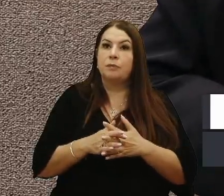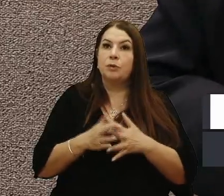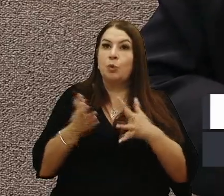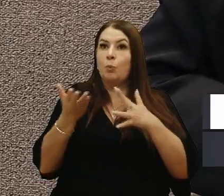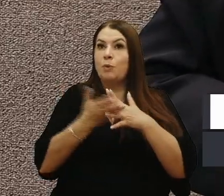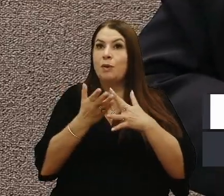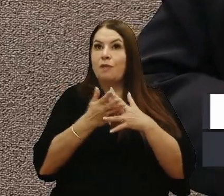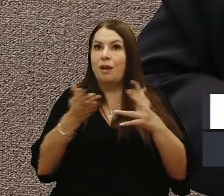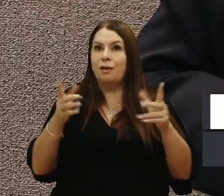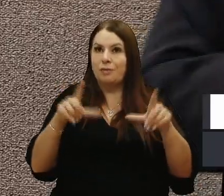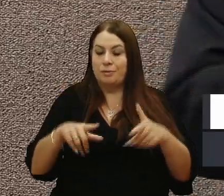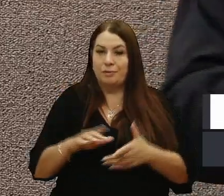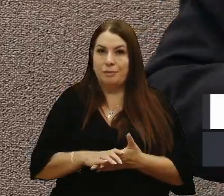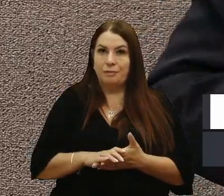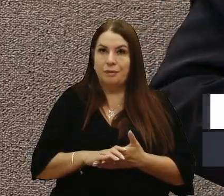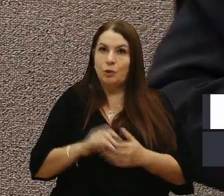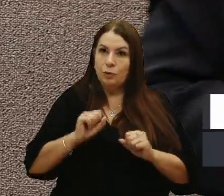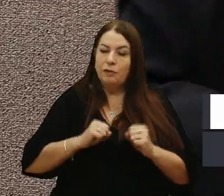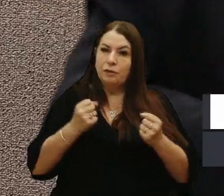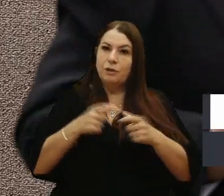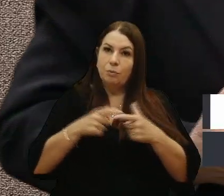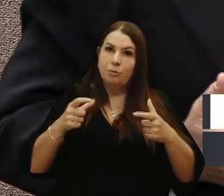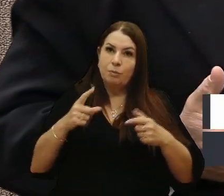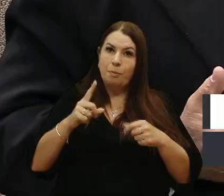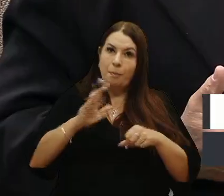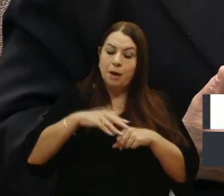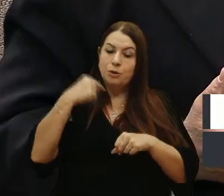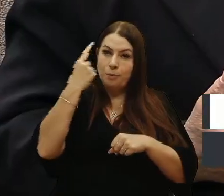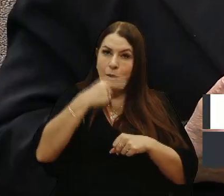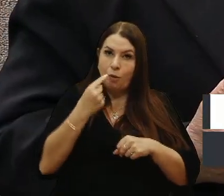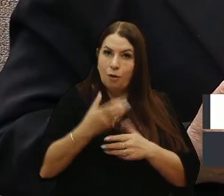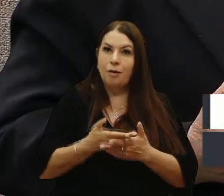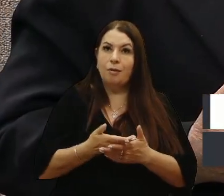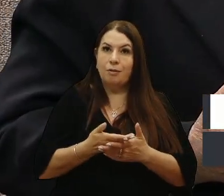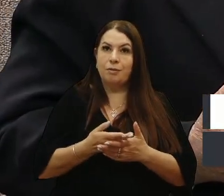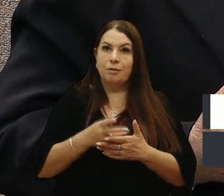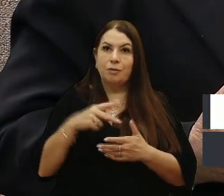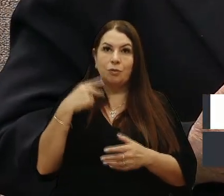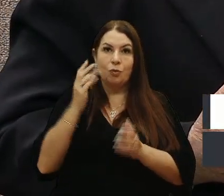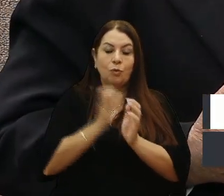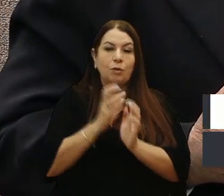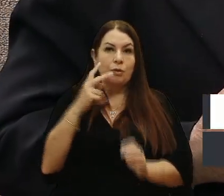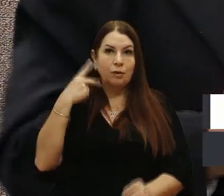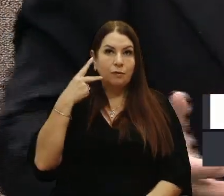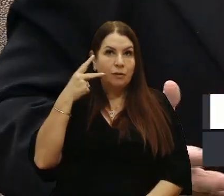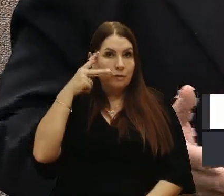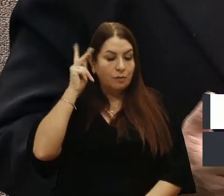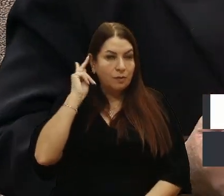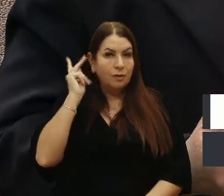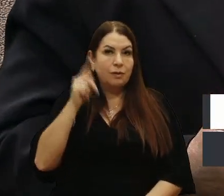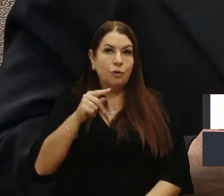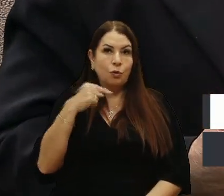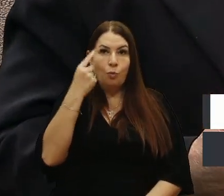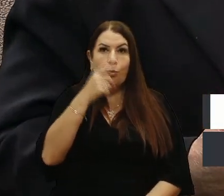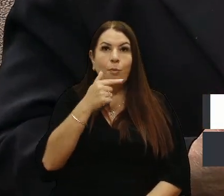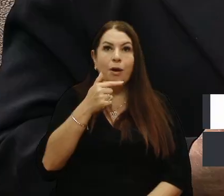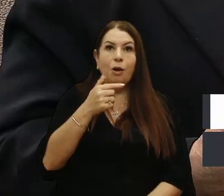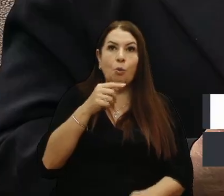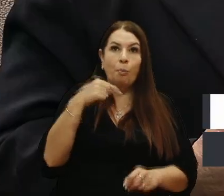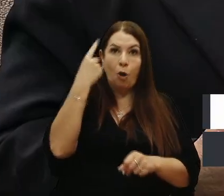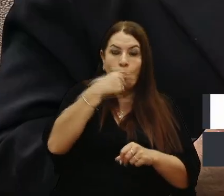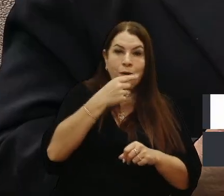espaço. Eu defendo ampliar 1 hora, nobre colega Iago. E 1 hora de tarde.